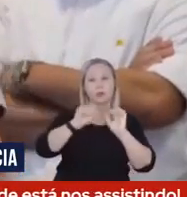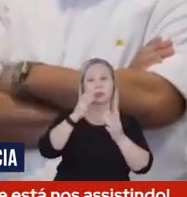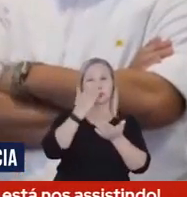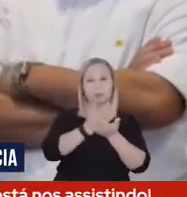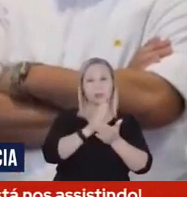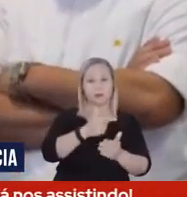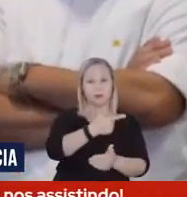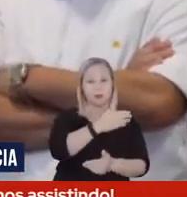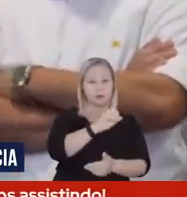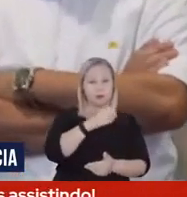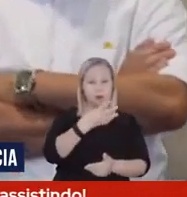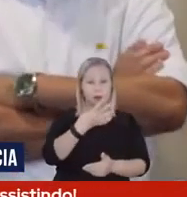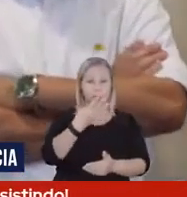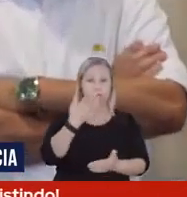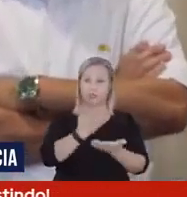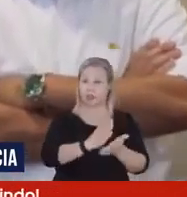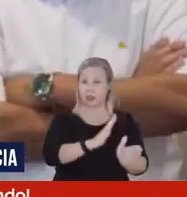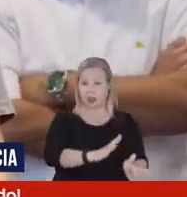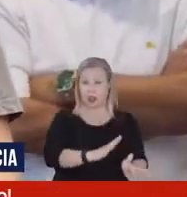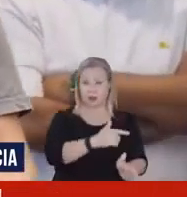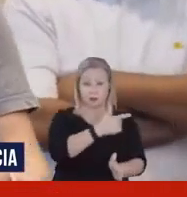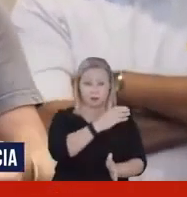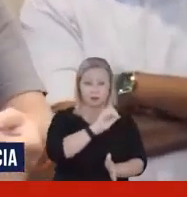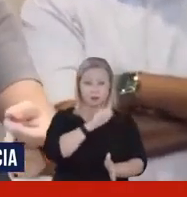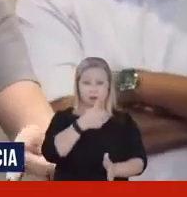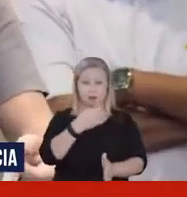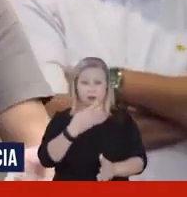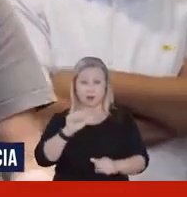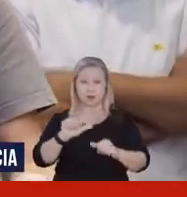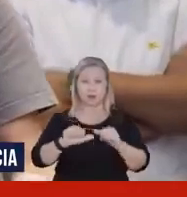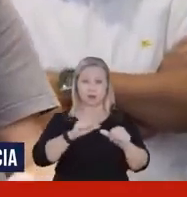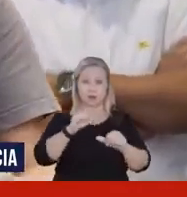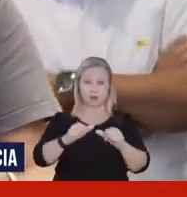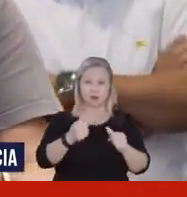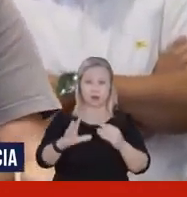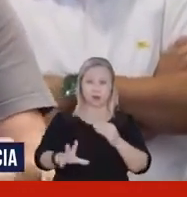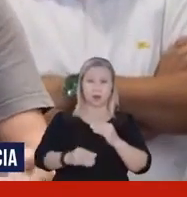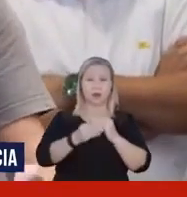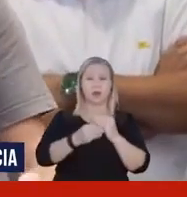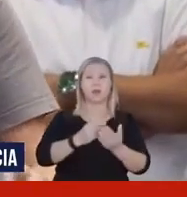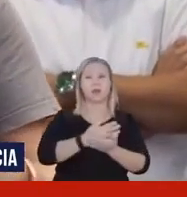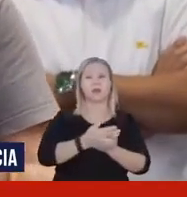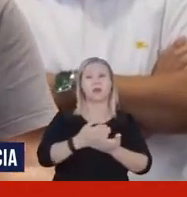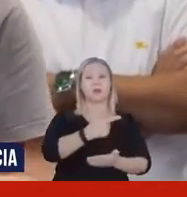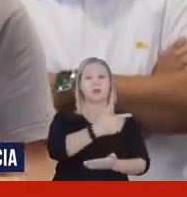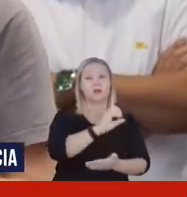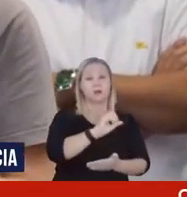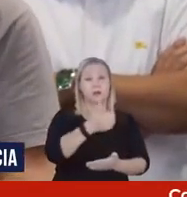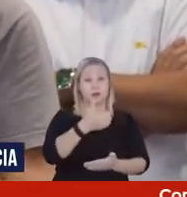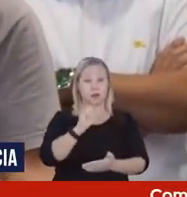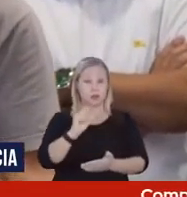que se modifica, é implementado a partir de 2016 via PPI. Para terminar,